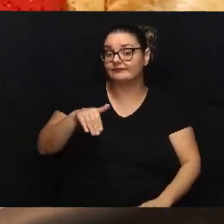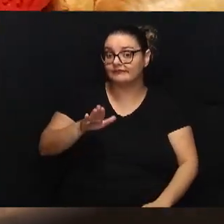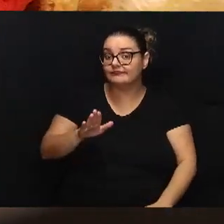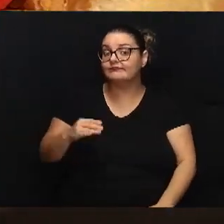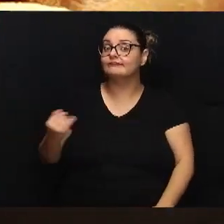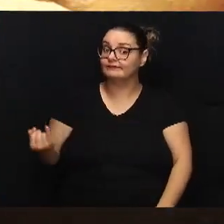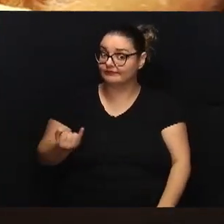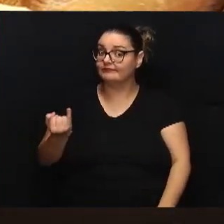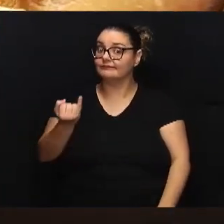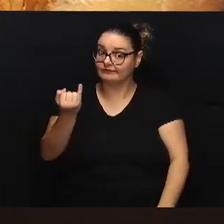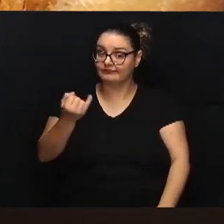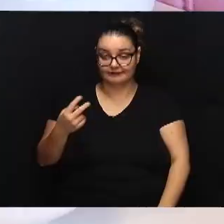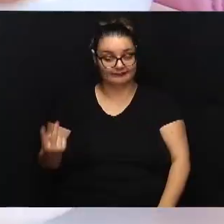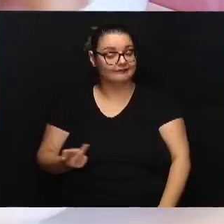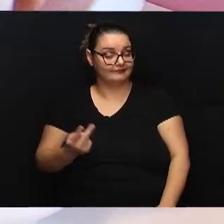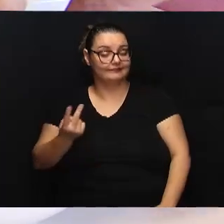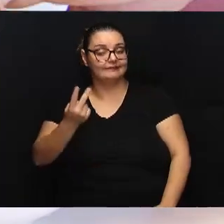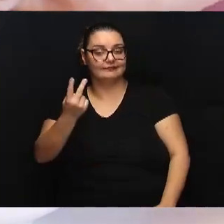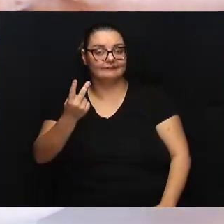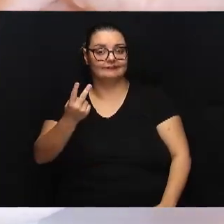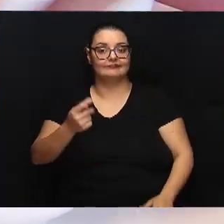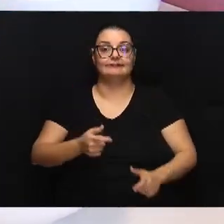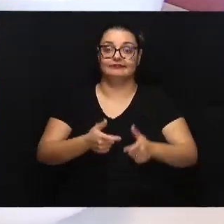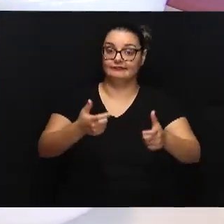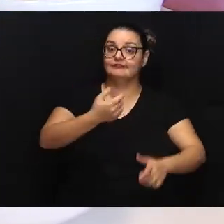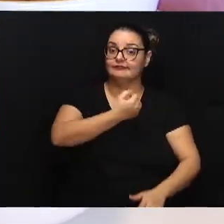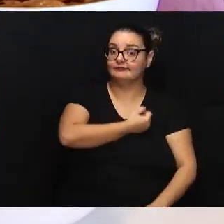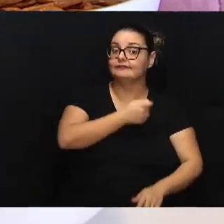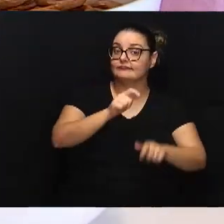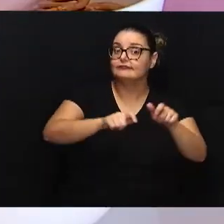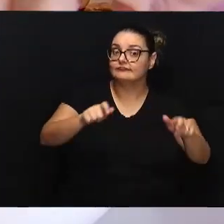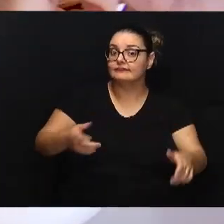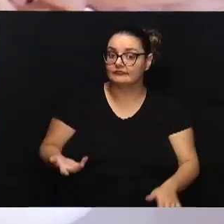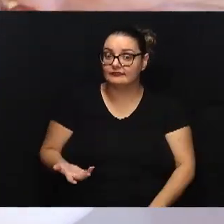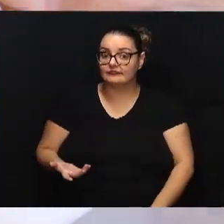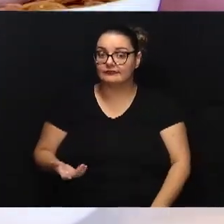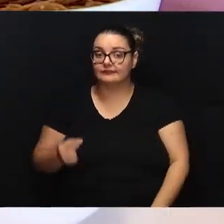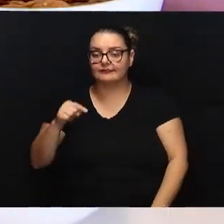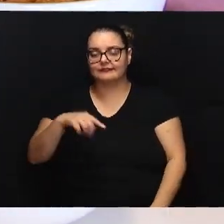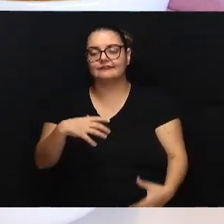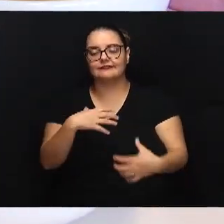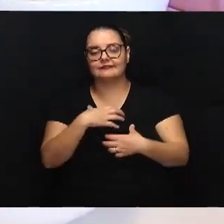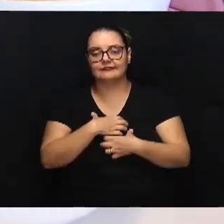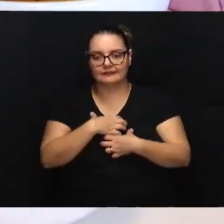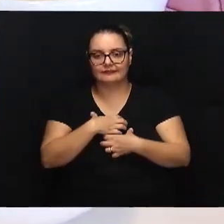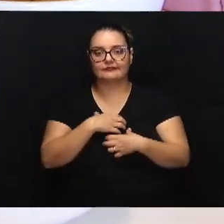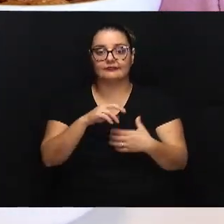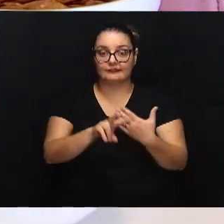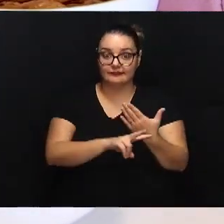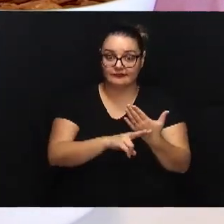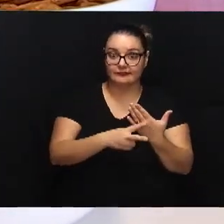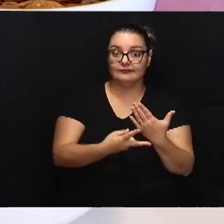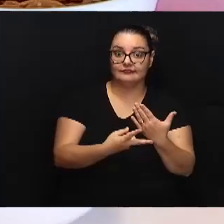e valiosas para um grande número de pessoas. E esse sentimento gerou impacto nas vendas e atendimentos